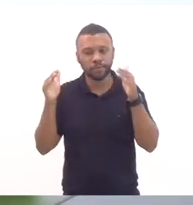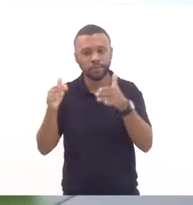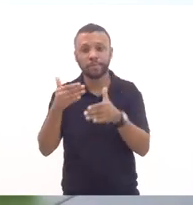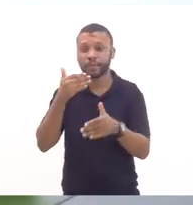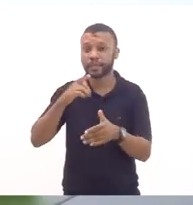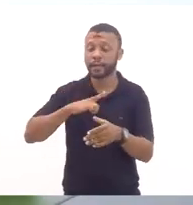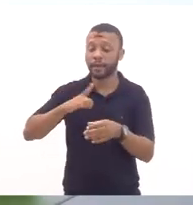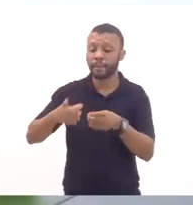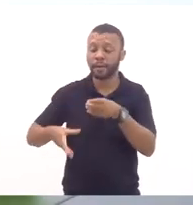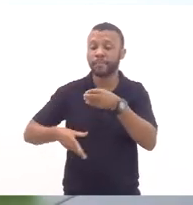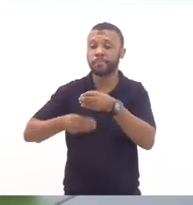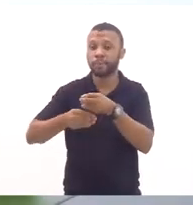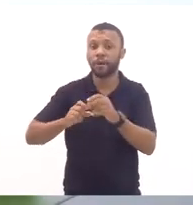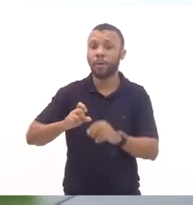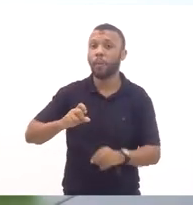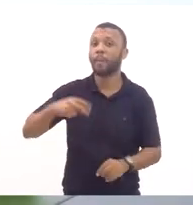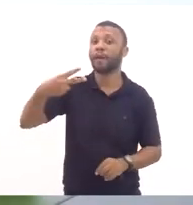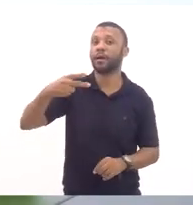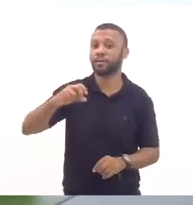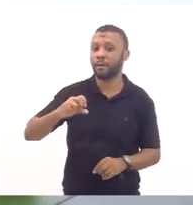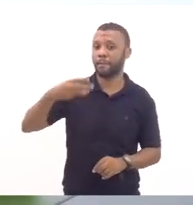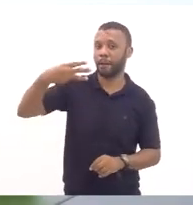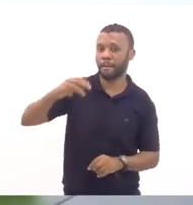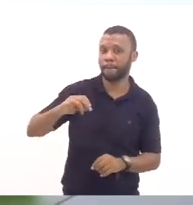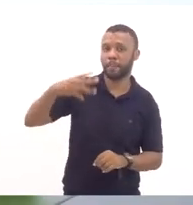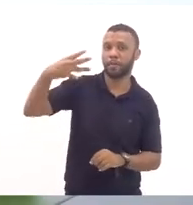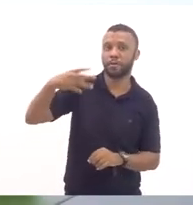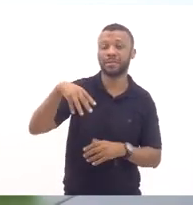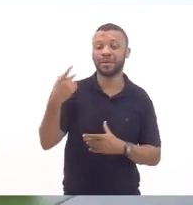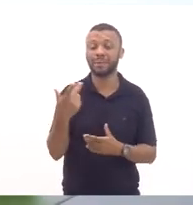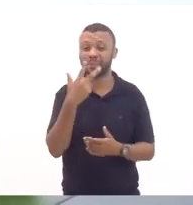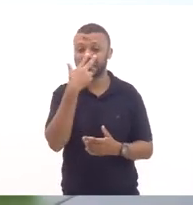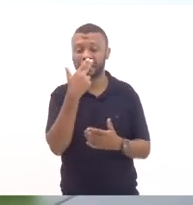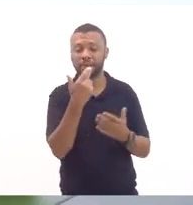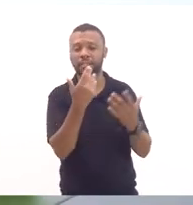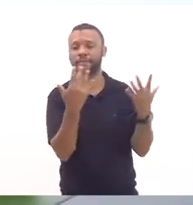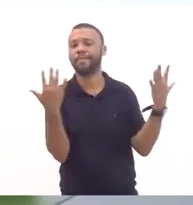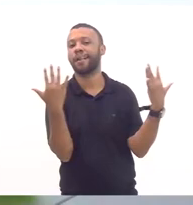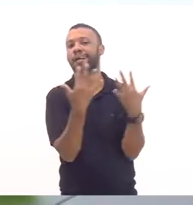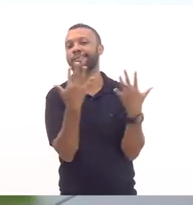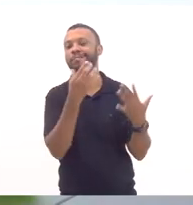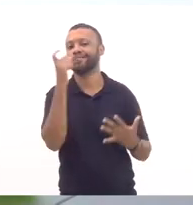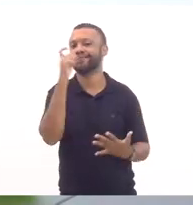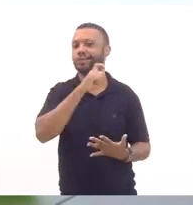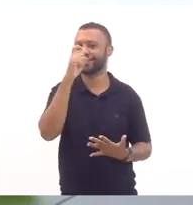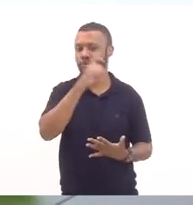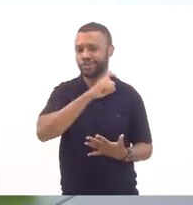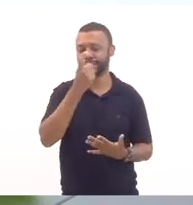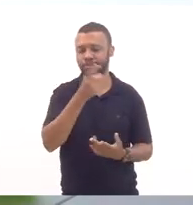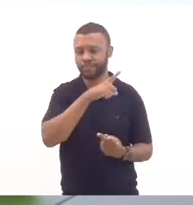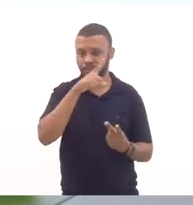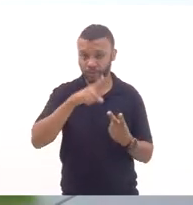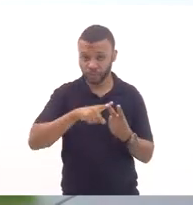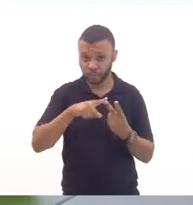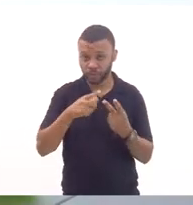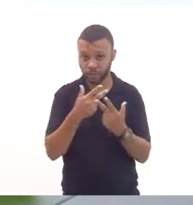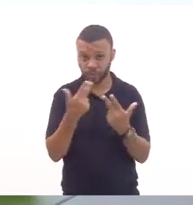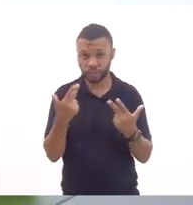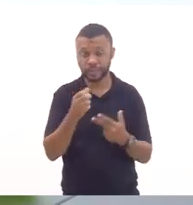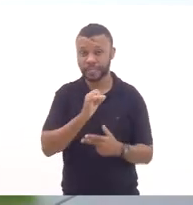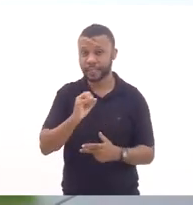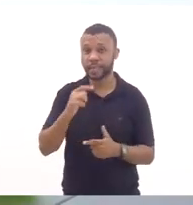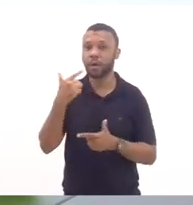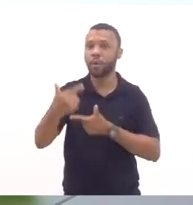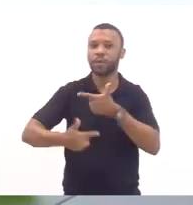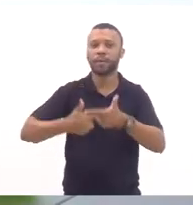reposição, sem ganho real. Então, são falácias ditas. Segundo ponto, se o trabalhador